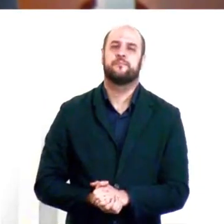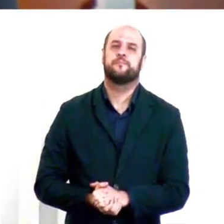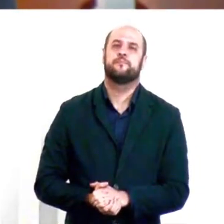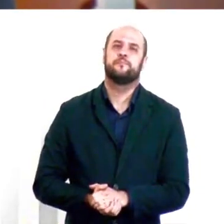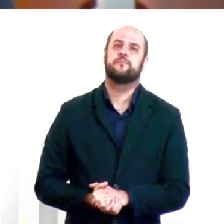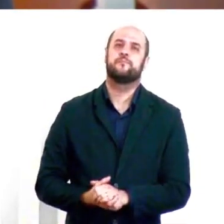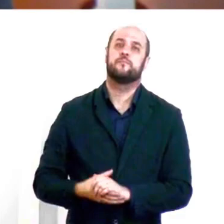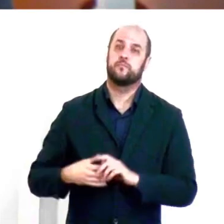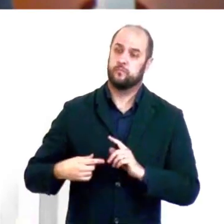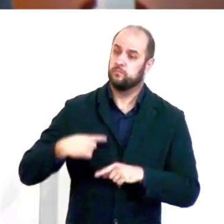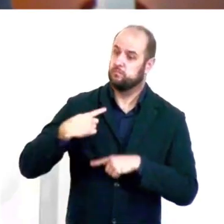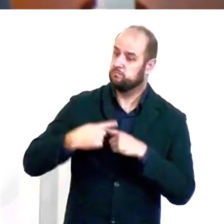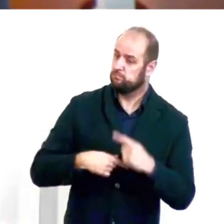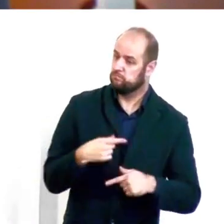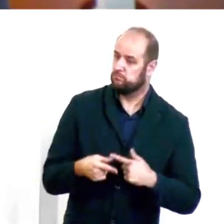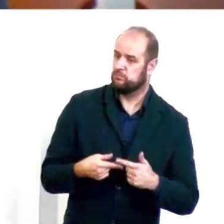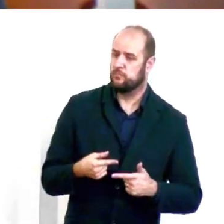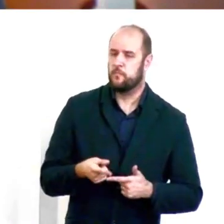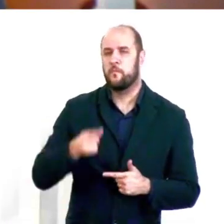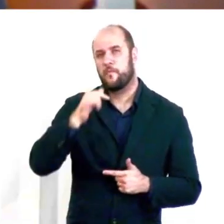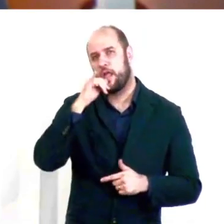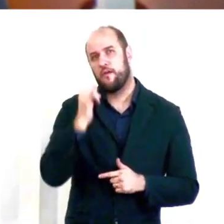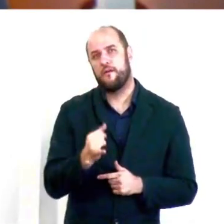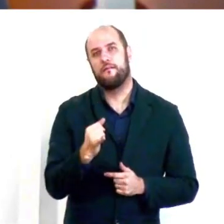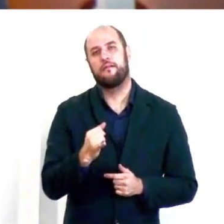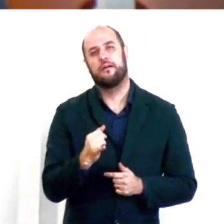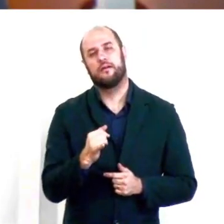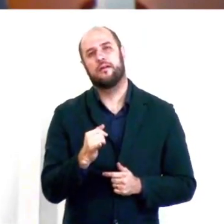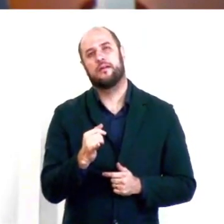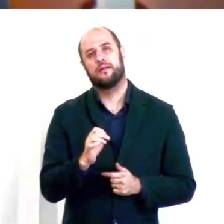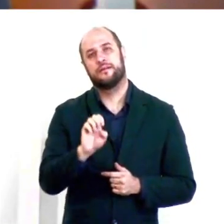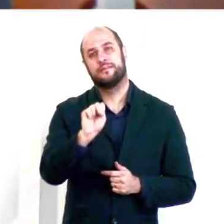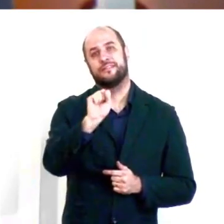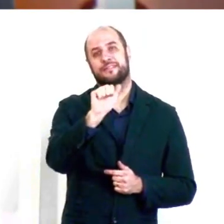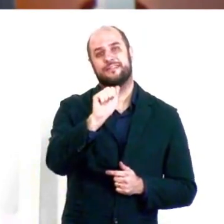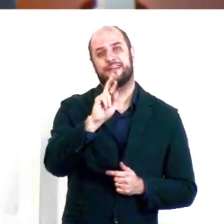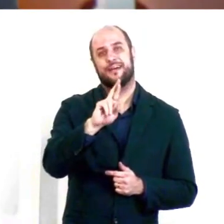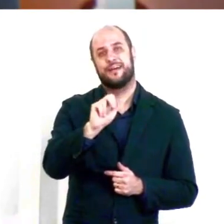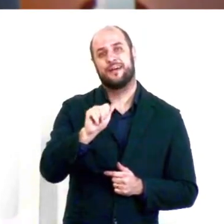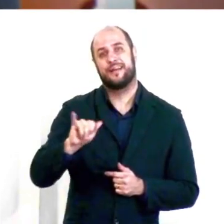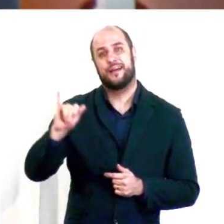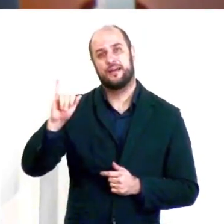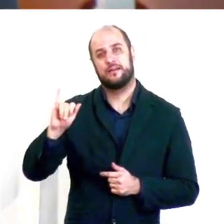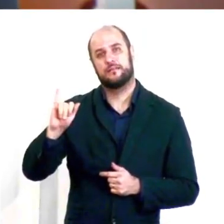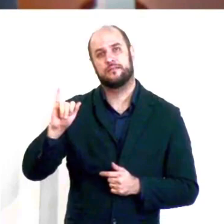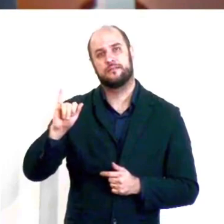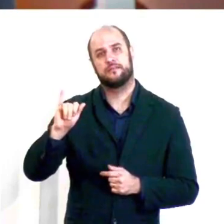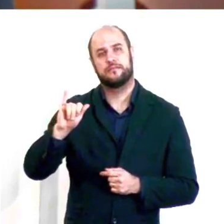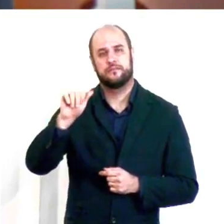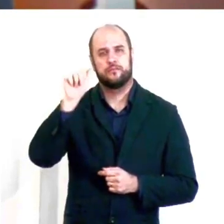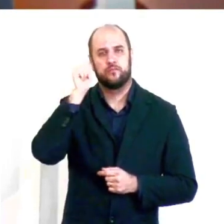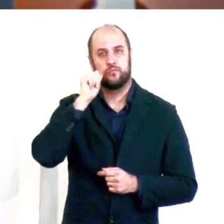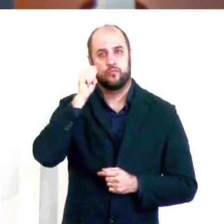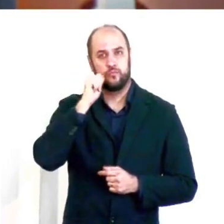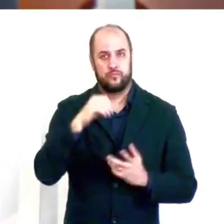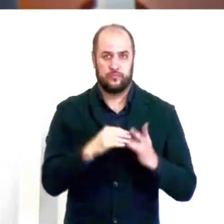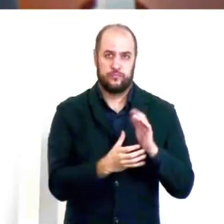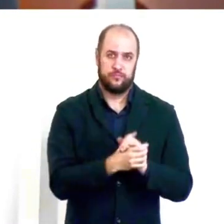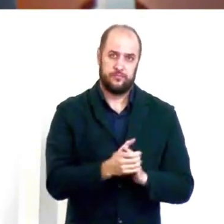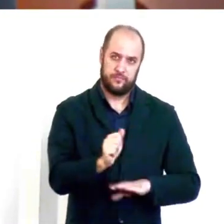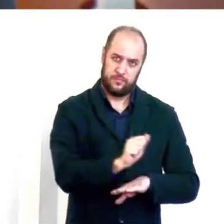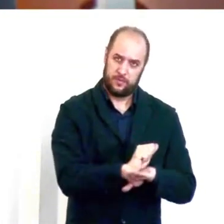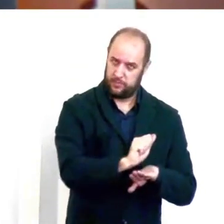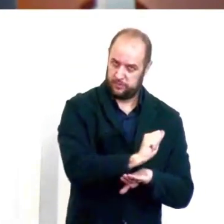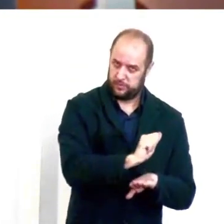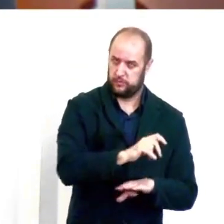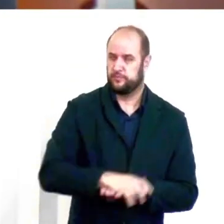Depois ele vai mencionar Sarai como esposa de Abrão. Mas um detalhe